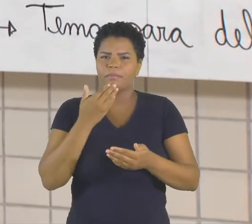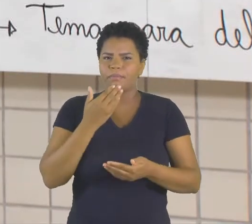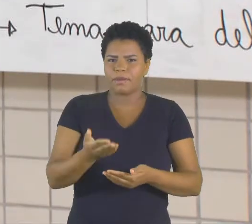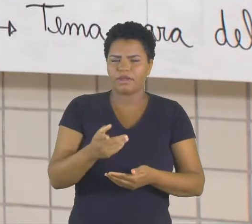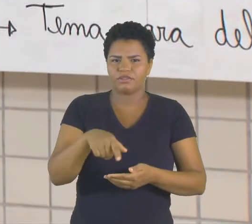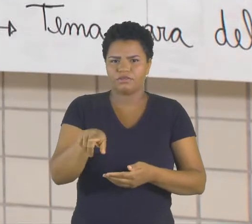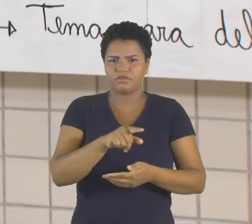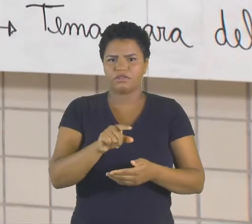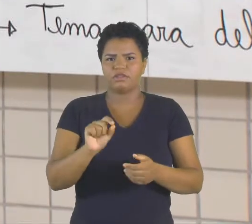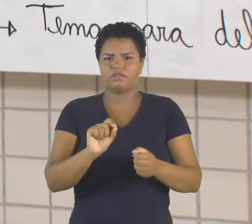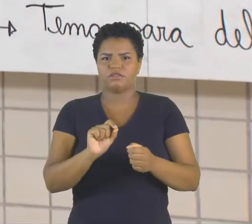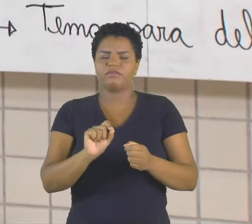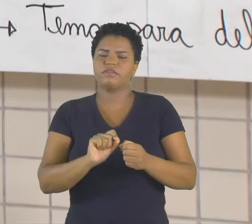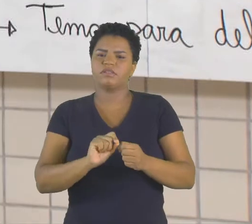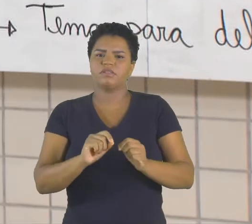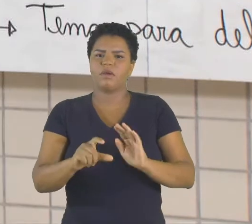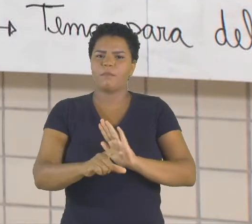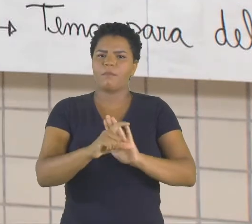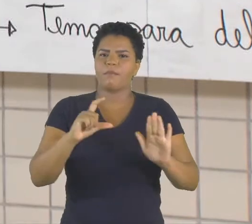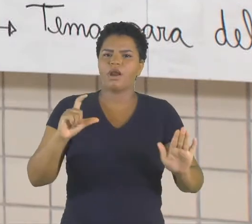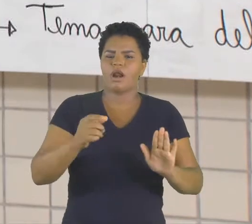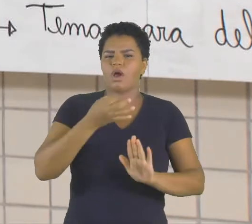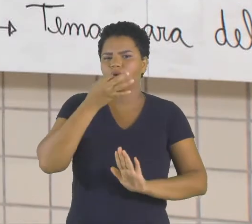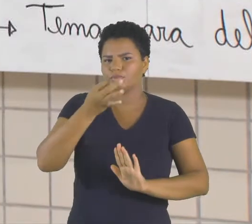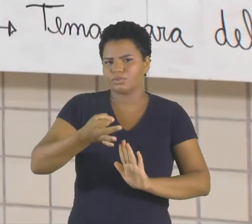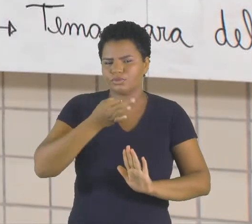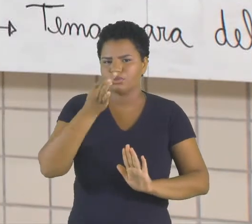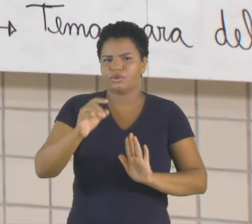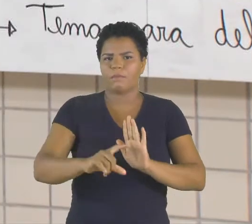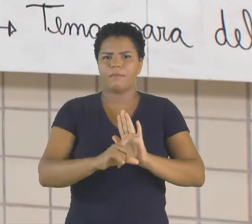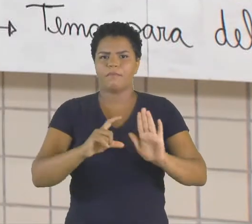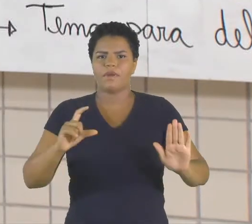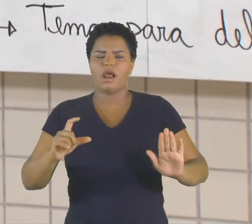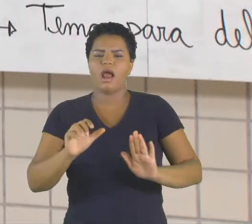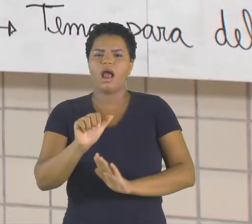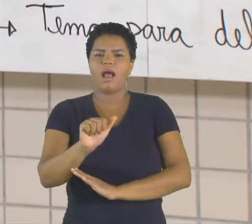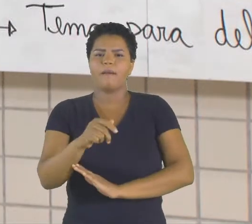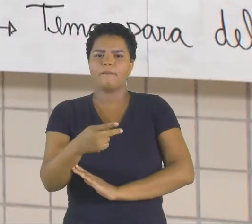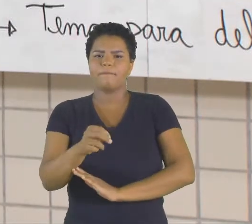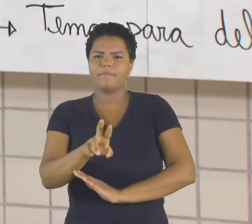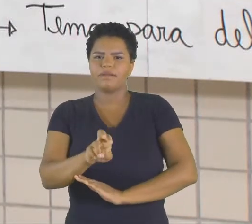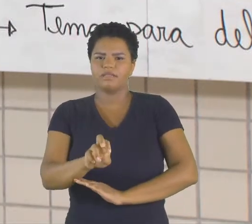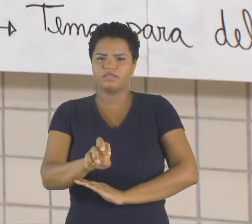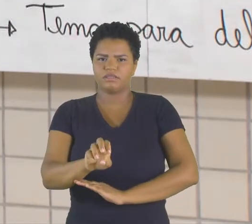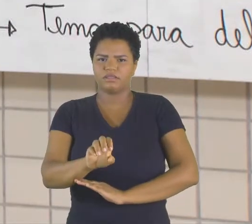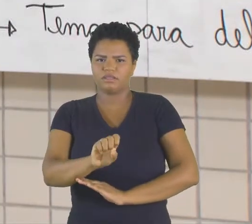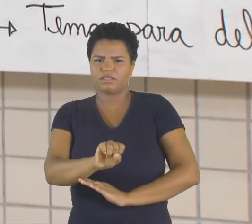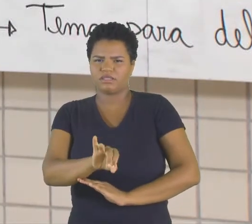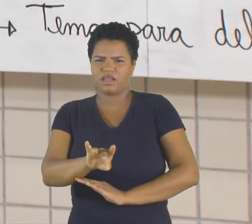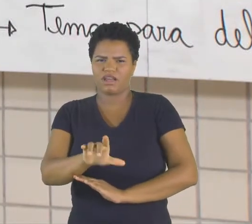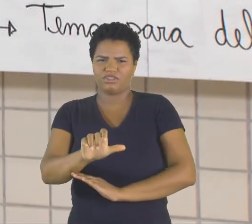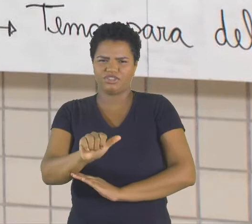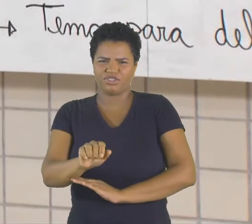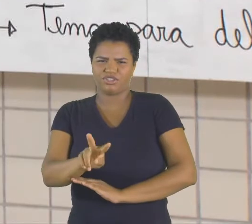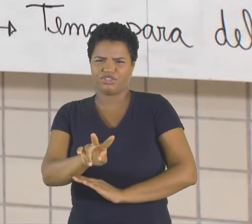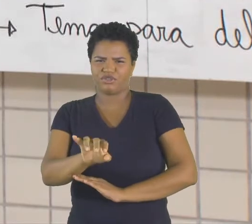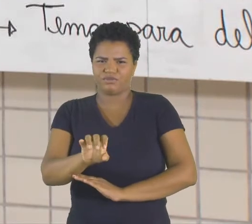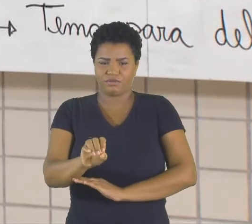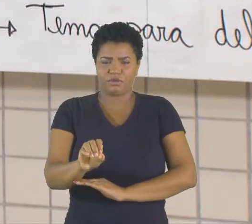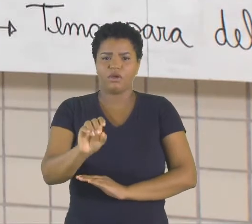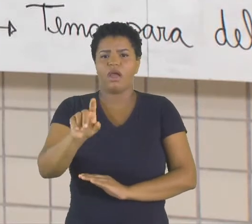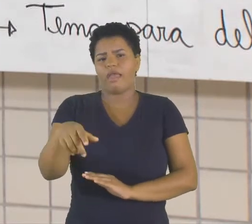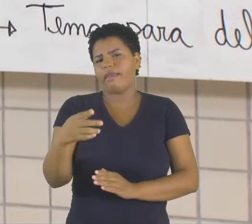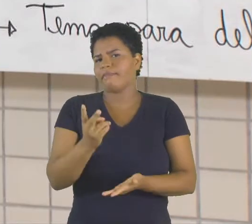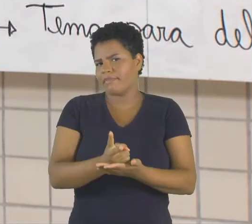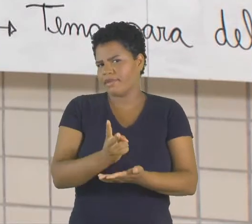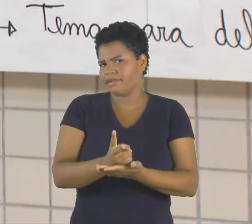parágrafo argumentativo, um parágrafo apreciativo, que é a mesma coisa. Quando você vai apreciar algo,